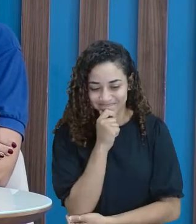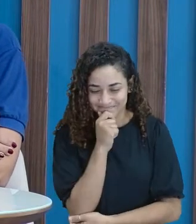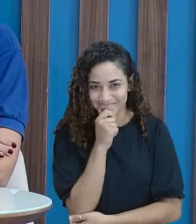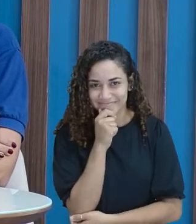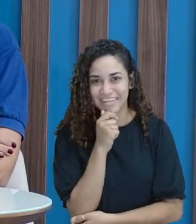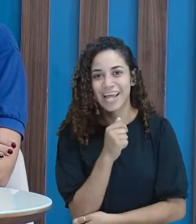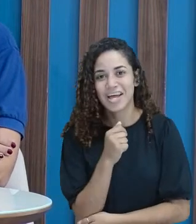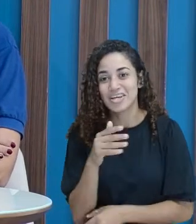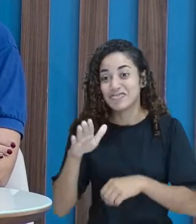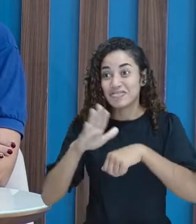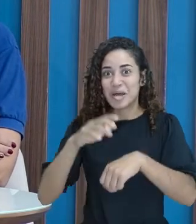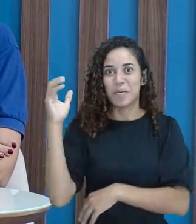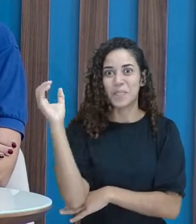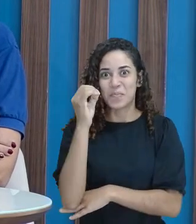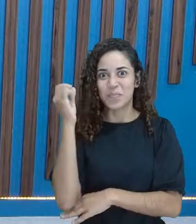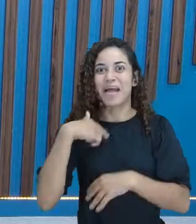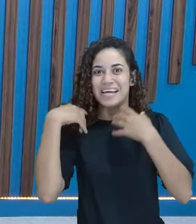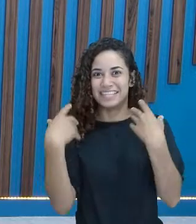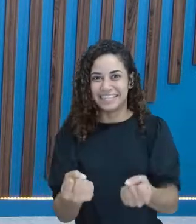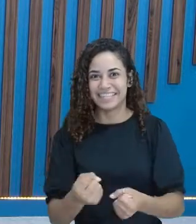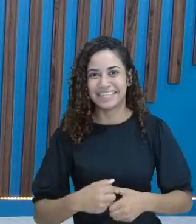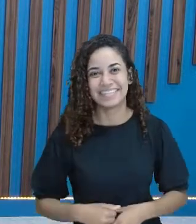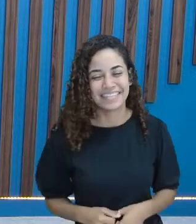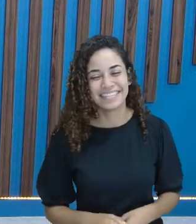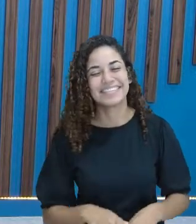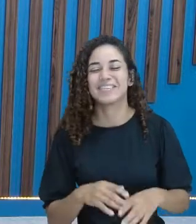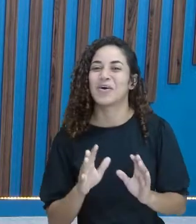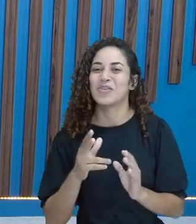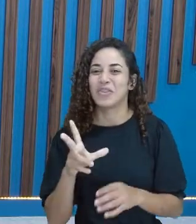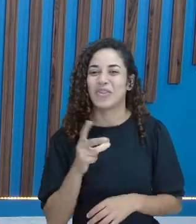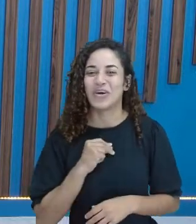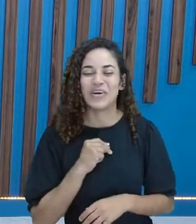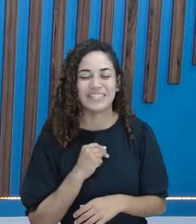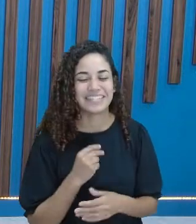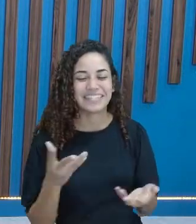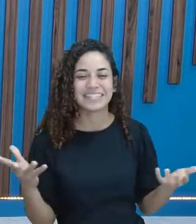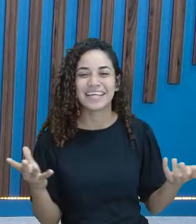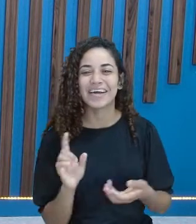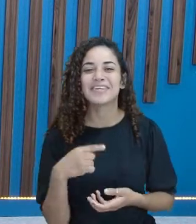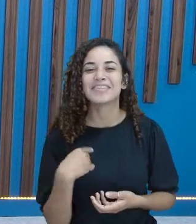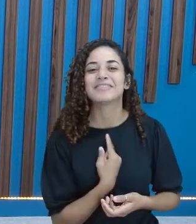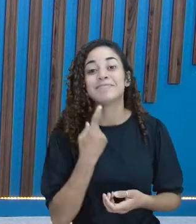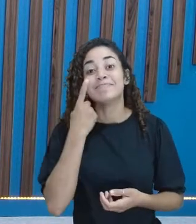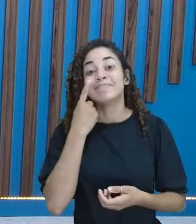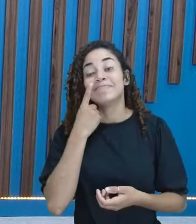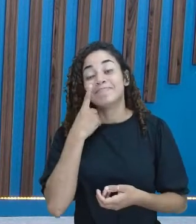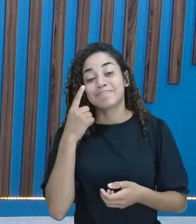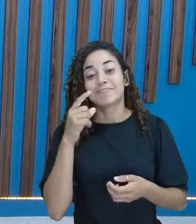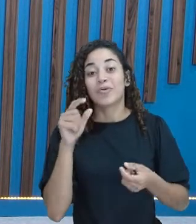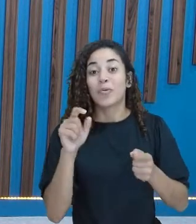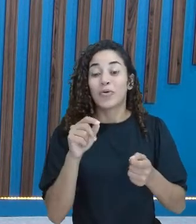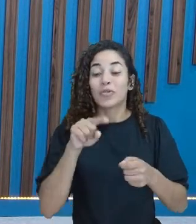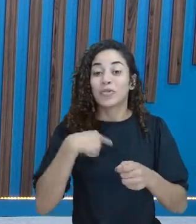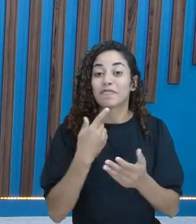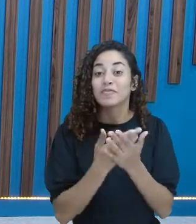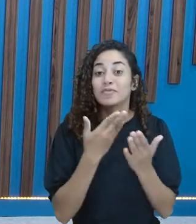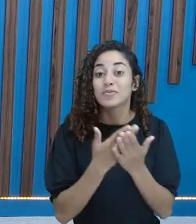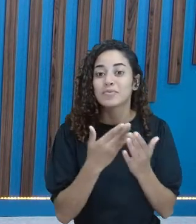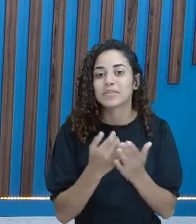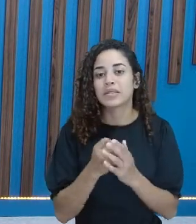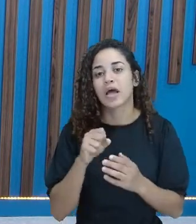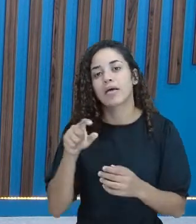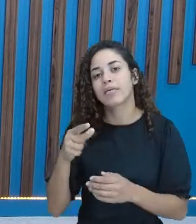Samu que eu topo. Nossa, mas vamos lá. Vamos ver o que a gente vai estudar. Enquanto isso, a professora vai se preparando aí para se